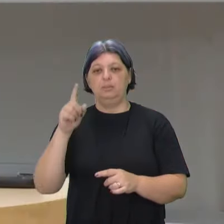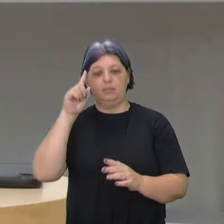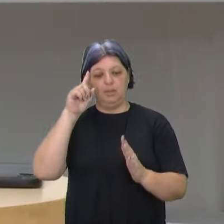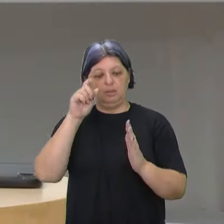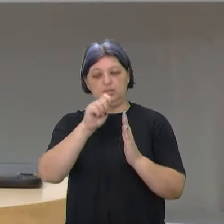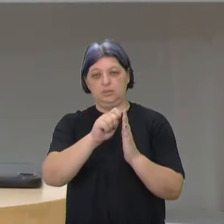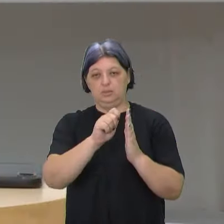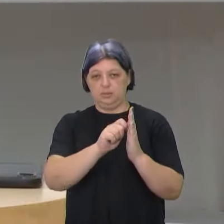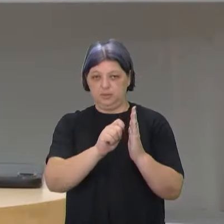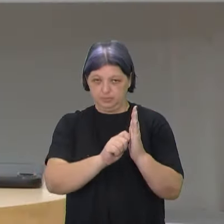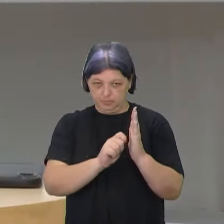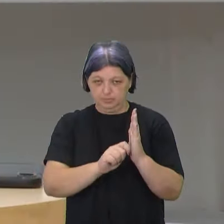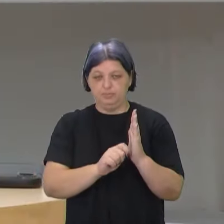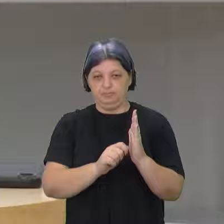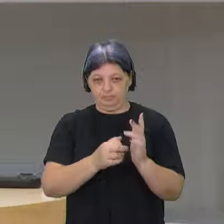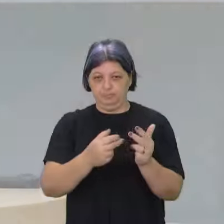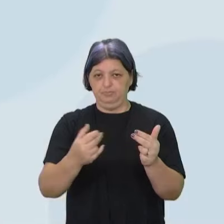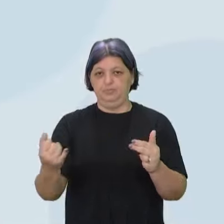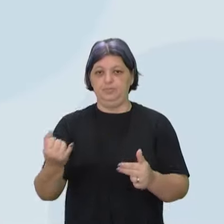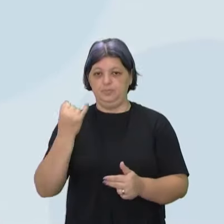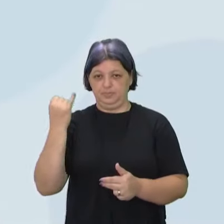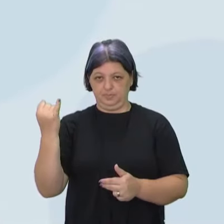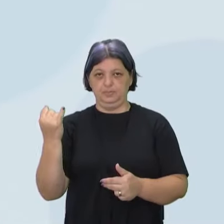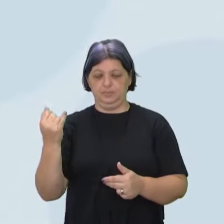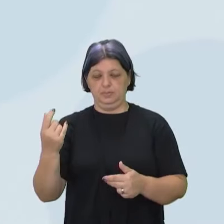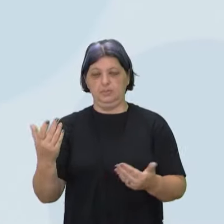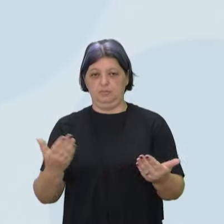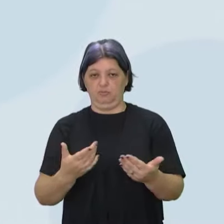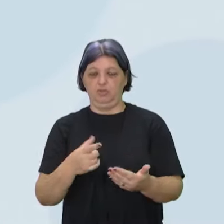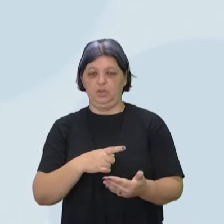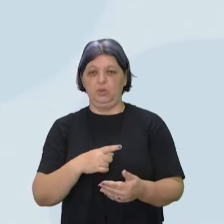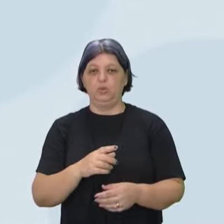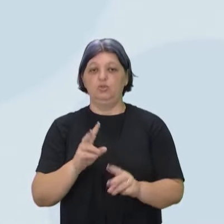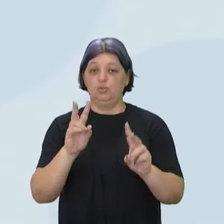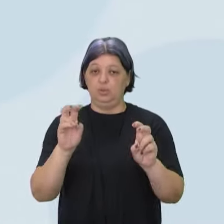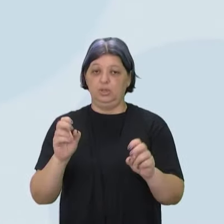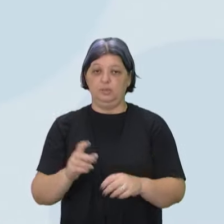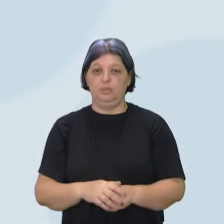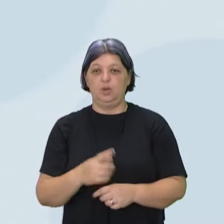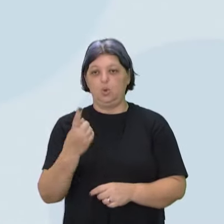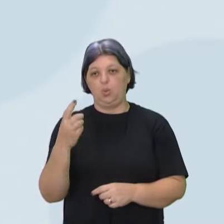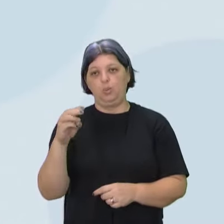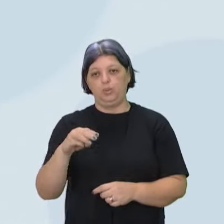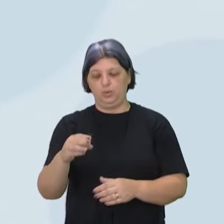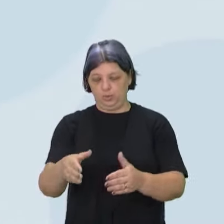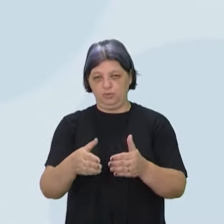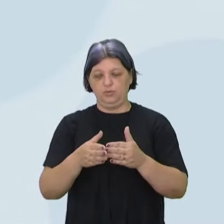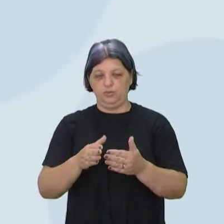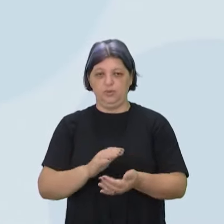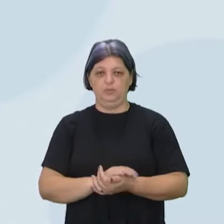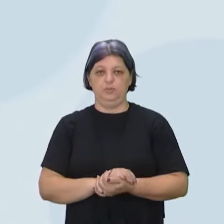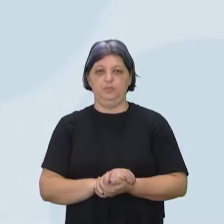tá bom? Para a gente anotar aí algumas coisas importantes que a gente vai falar hoje. Então, produção, um minutinho, por favor. Isso.